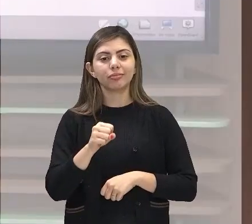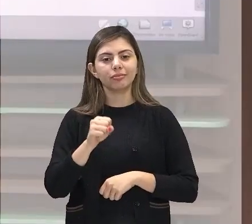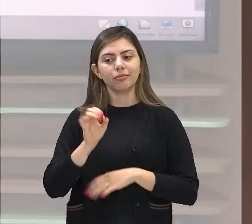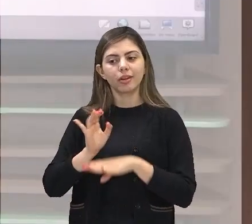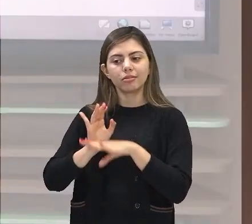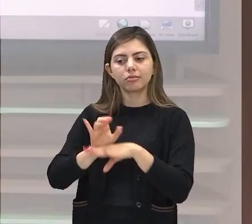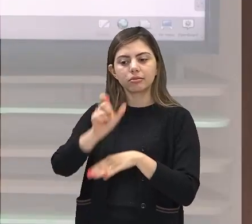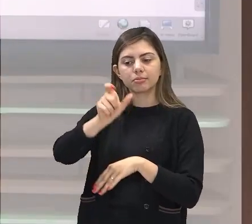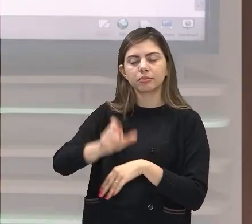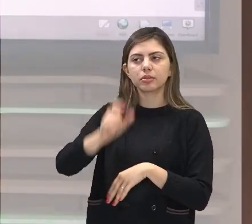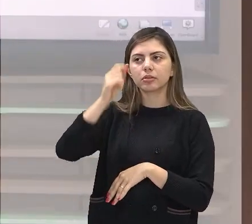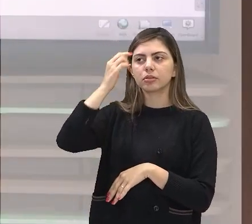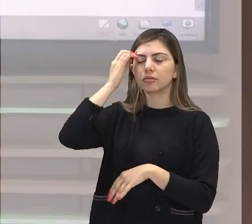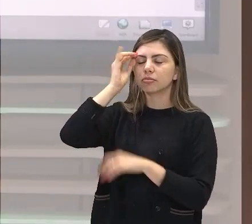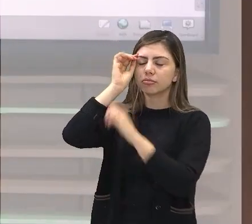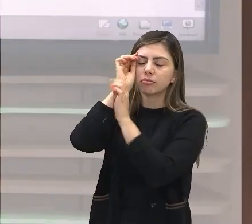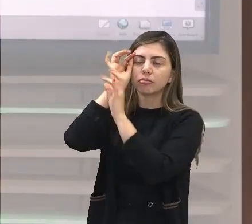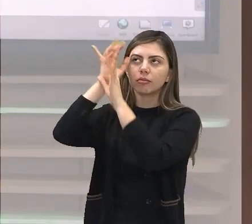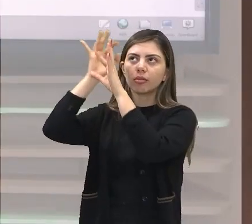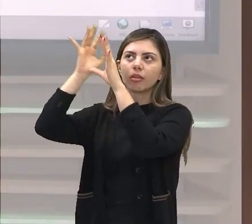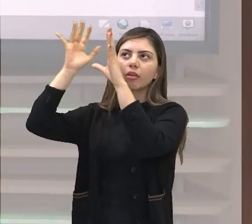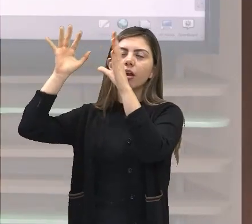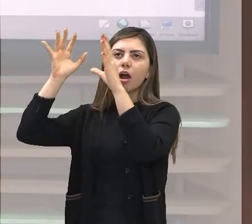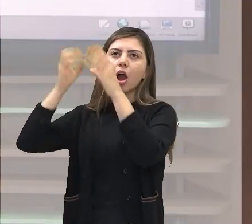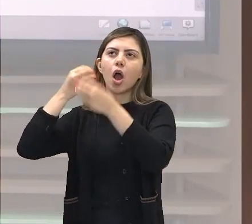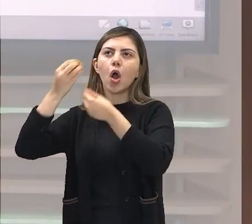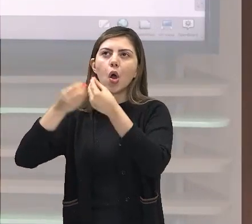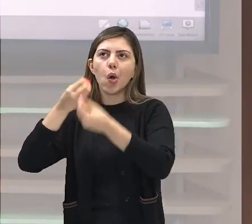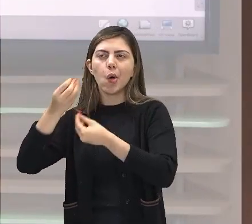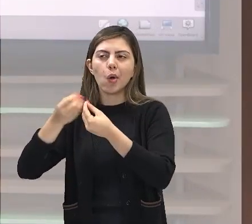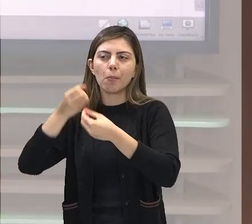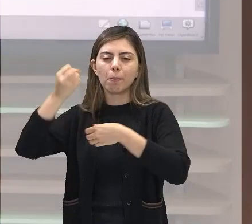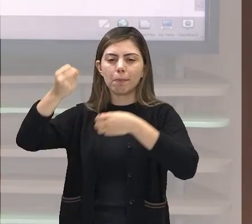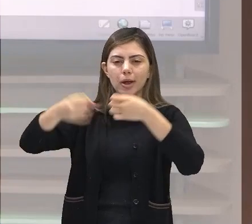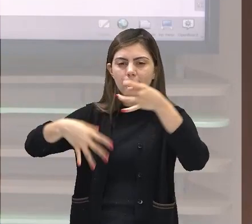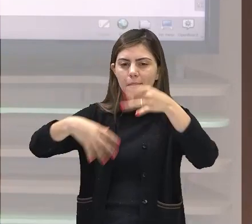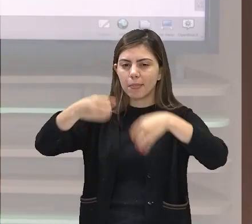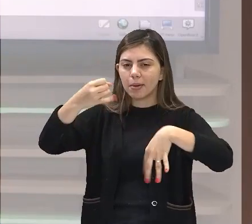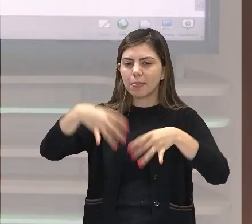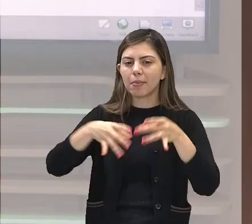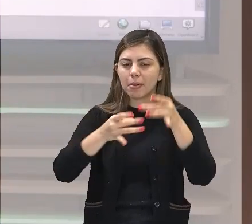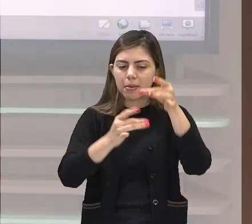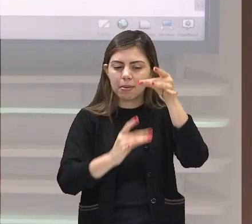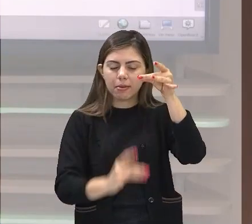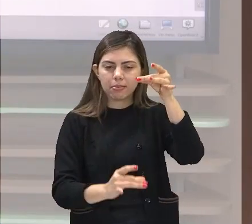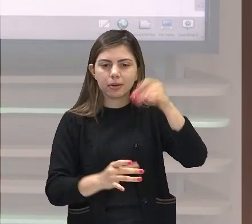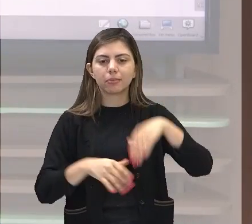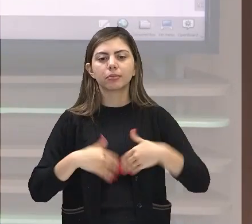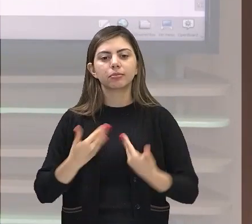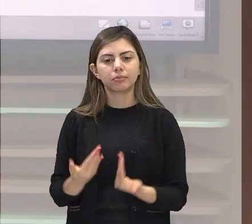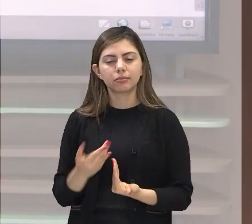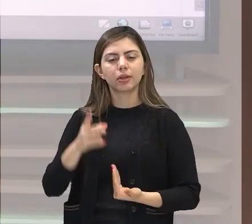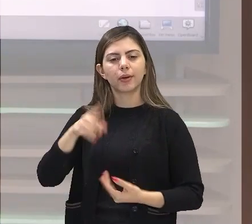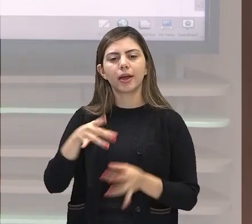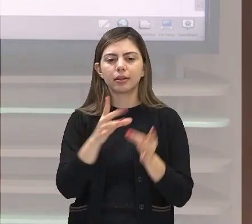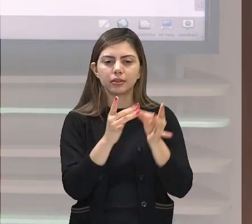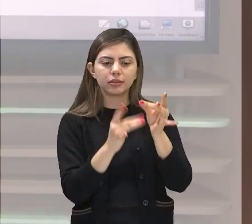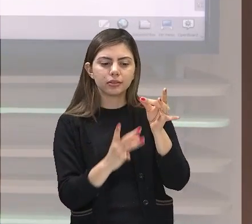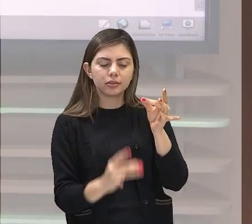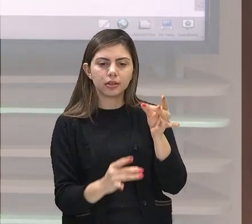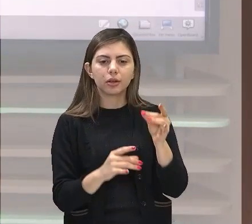vai formando esta imagem mentalmente, é como se fosse uma fotografia. Então, a descrição, o